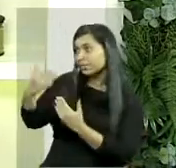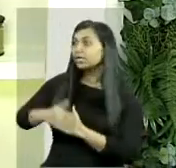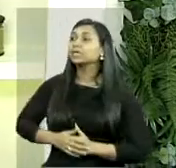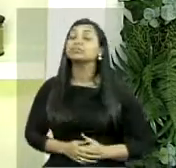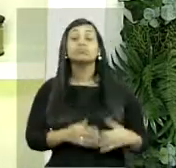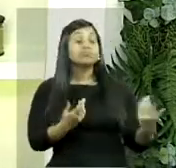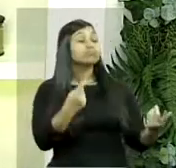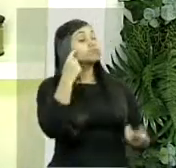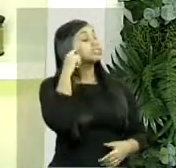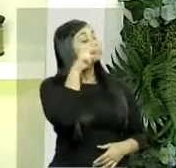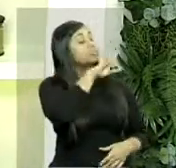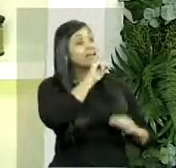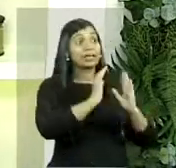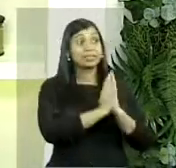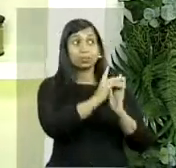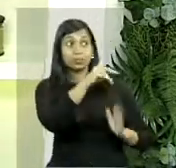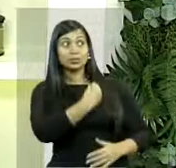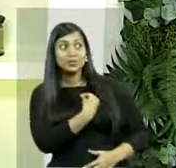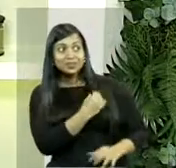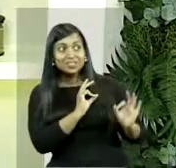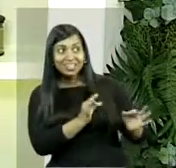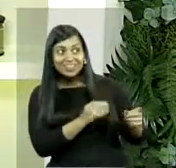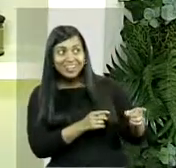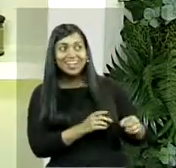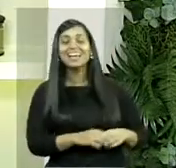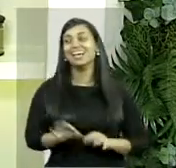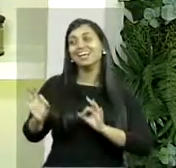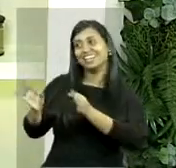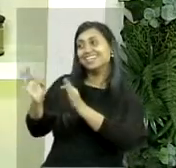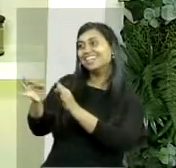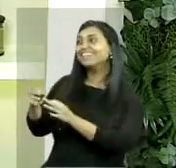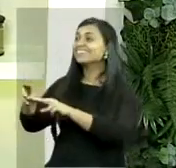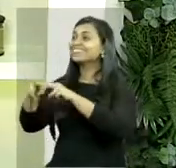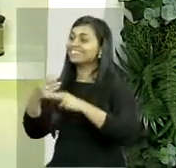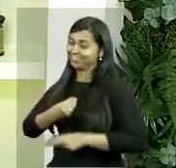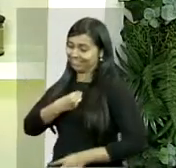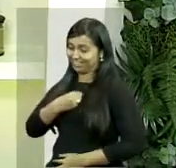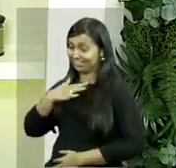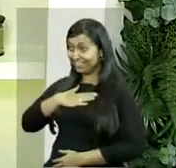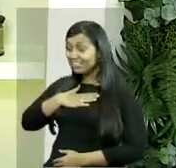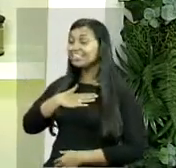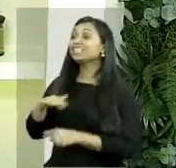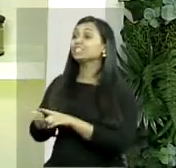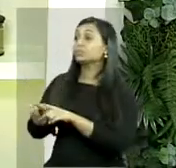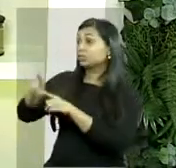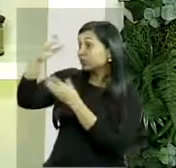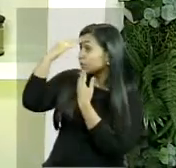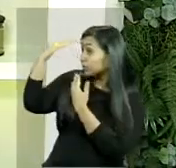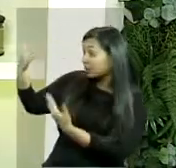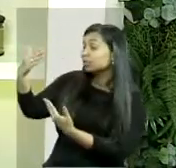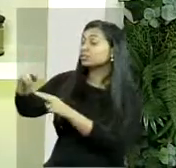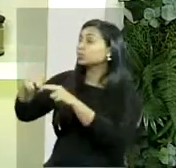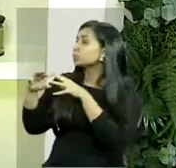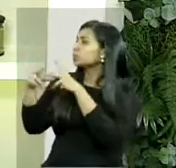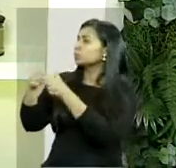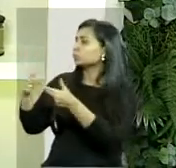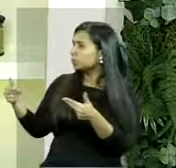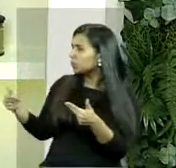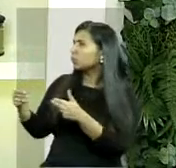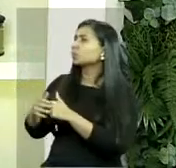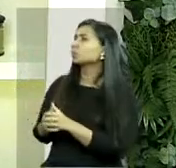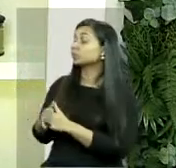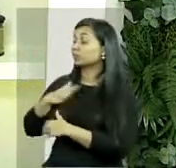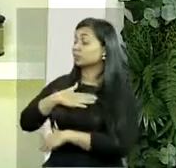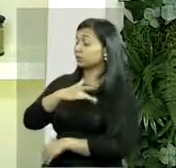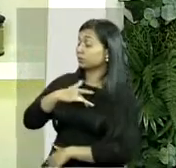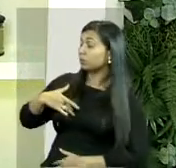Bom, imagino que você vai rezar pelo dom da vida, não é, Ana? Sim, sim, pelo dom da minha vida. Certo. Agradecer a Deus por tudo, pela